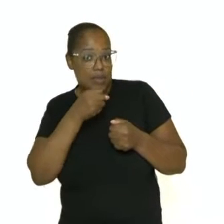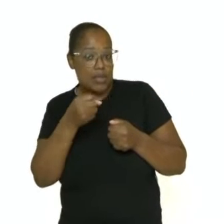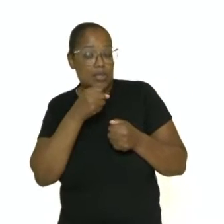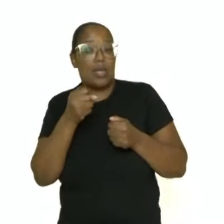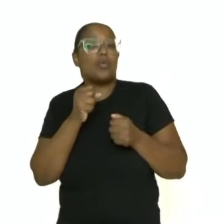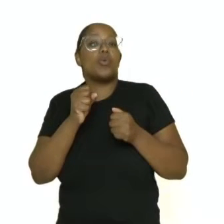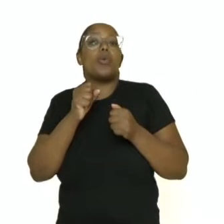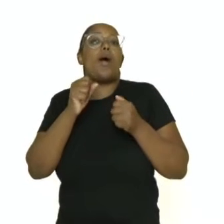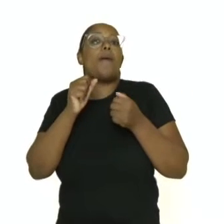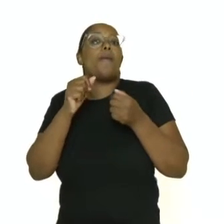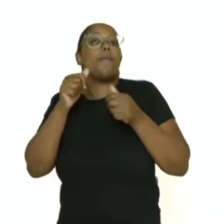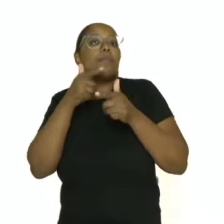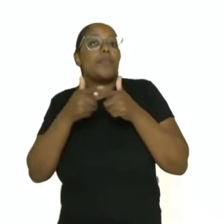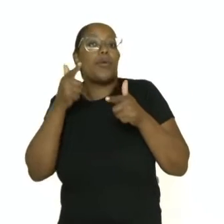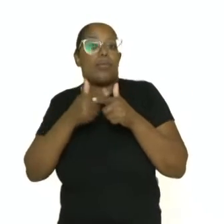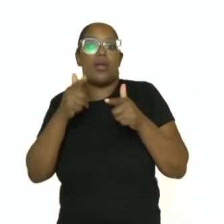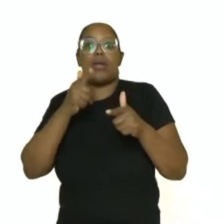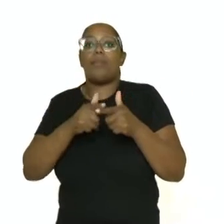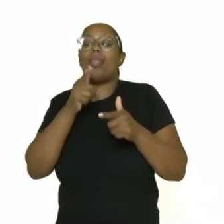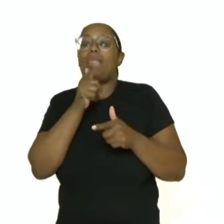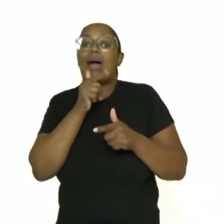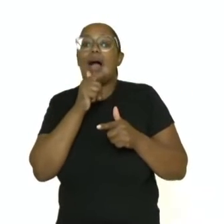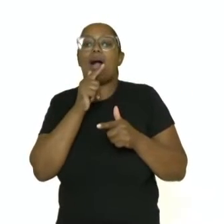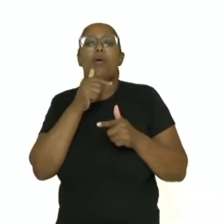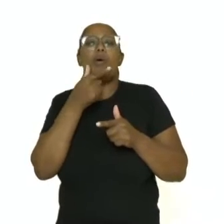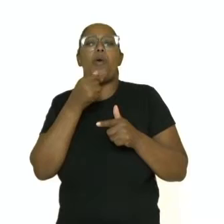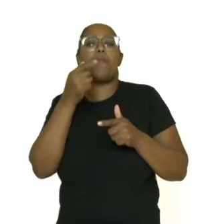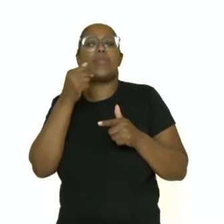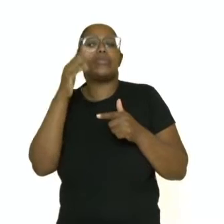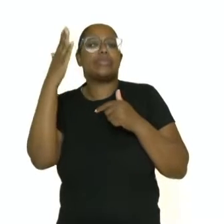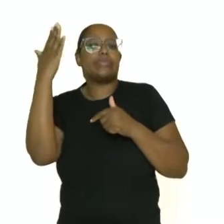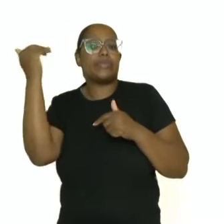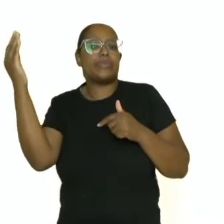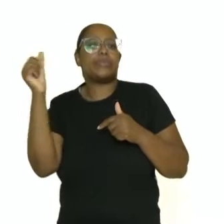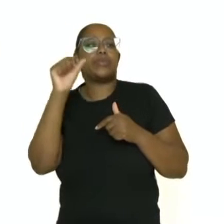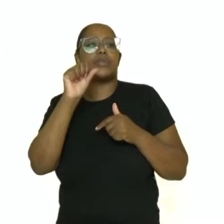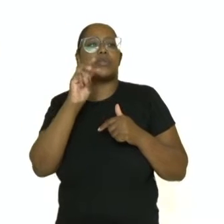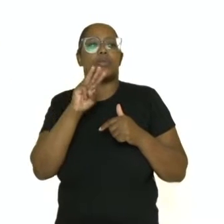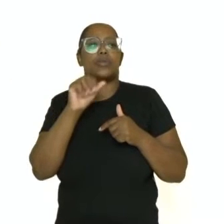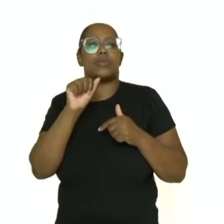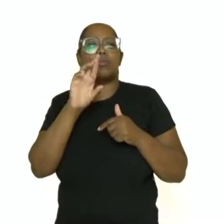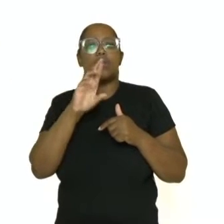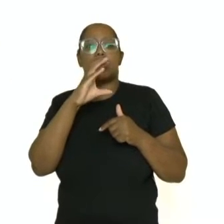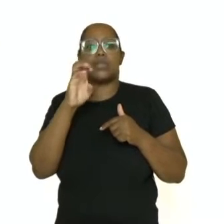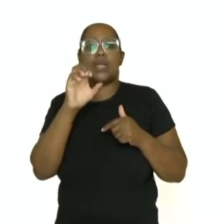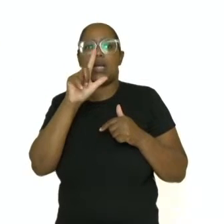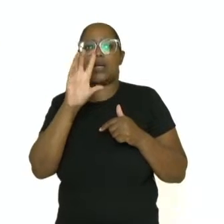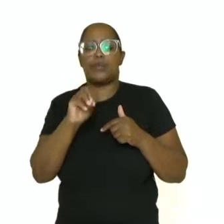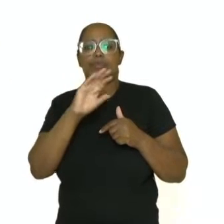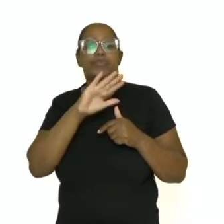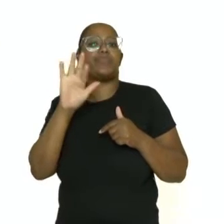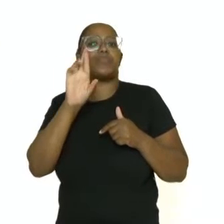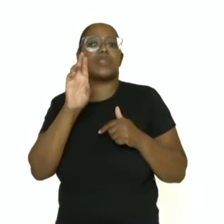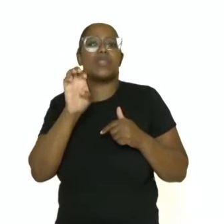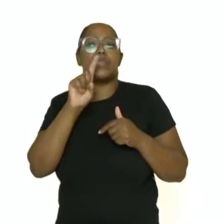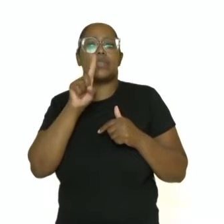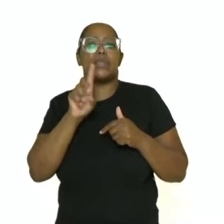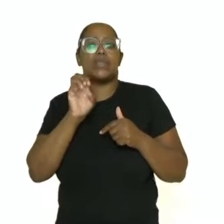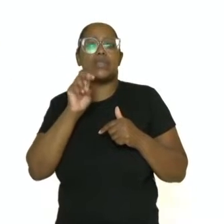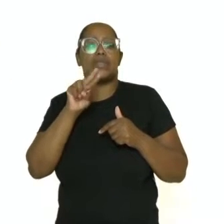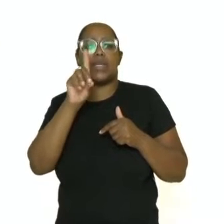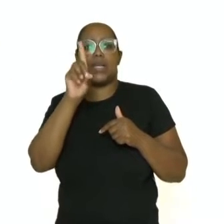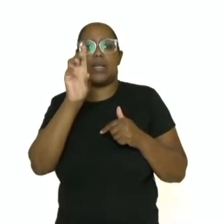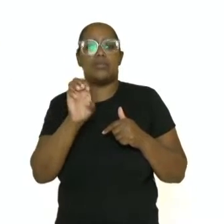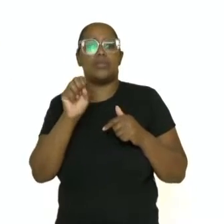água, concedida por Marcelo Rezende, titular do Conselho de Recursos Hídricos do Distrito Federal,